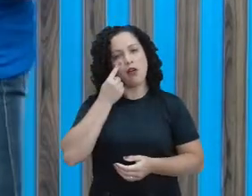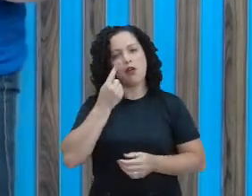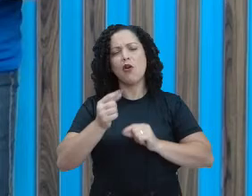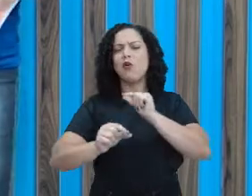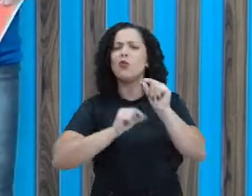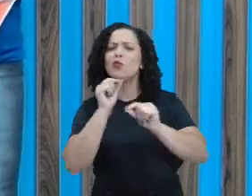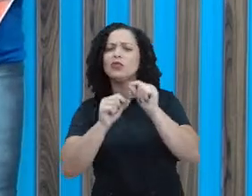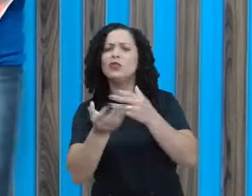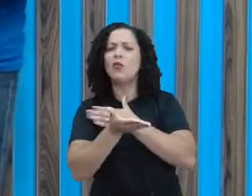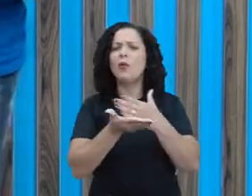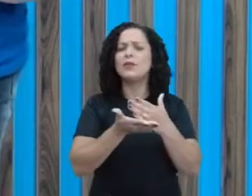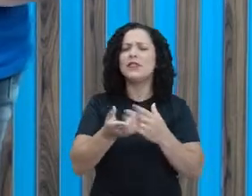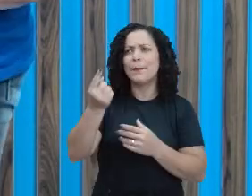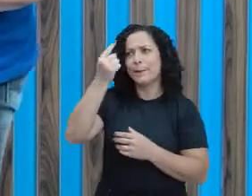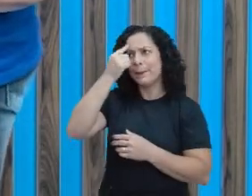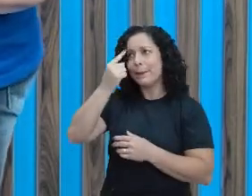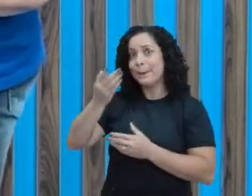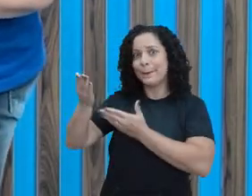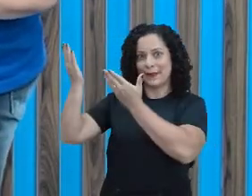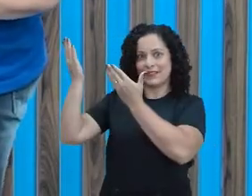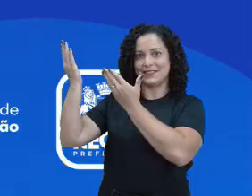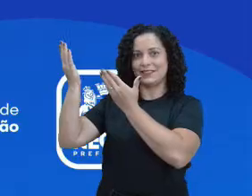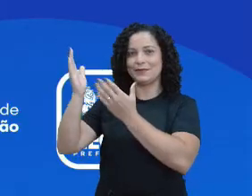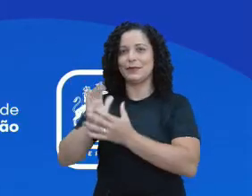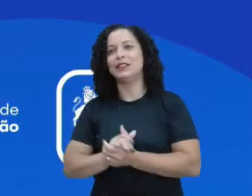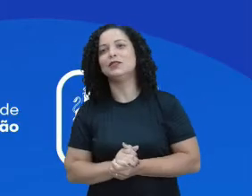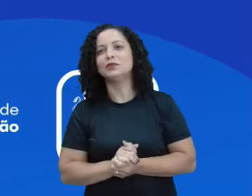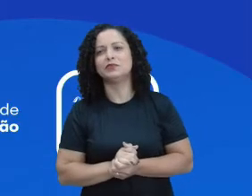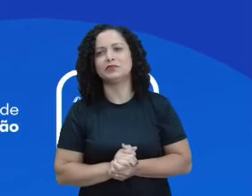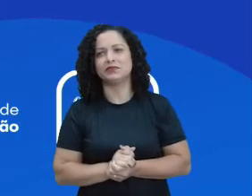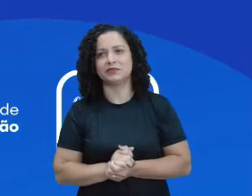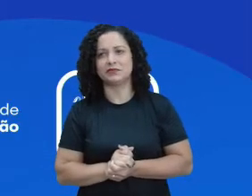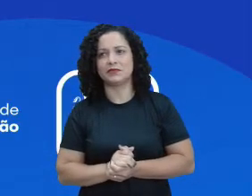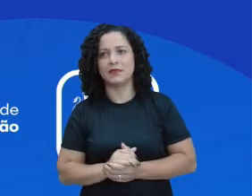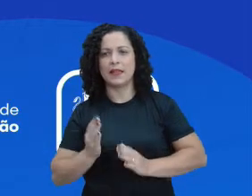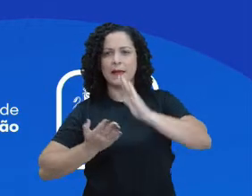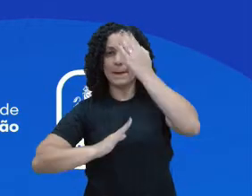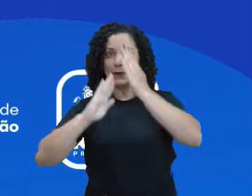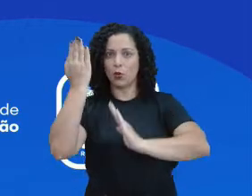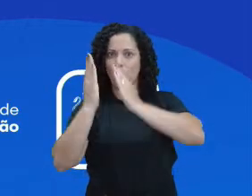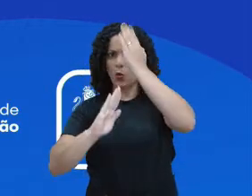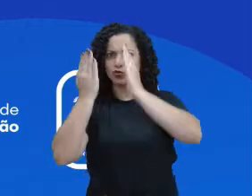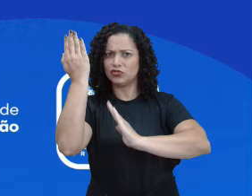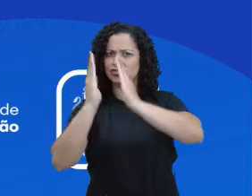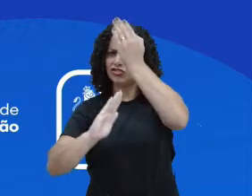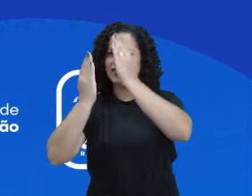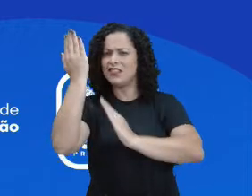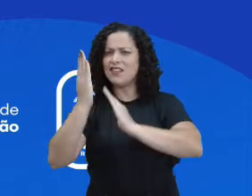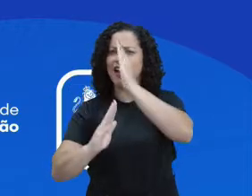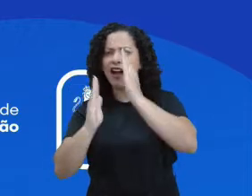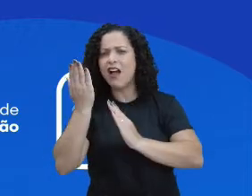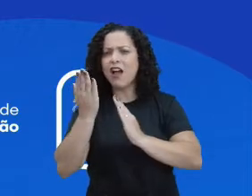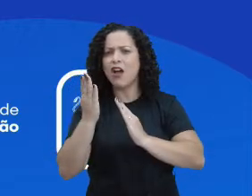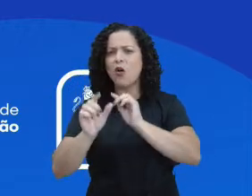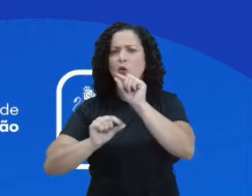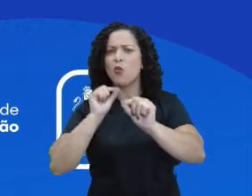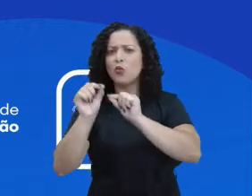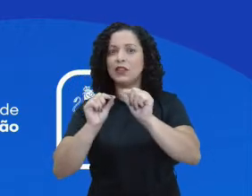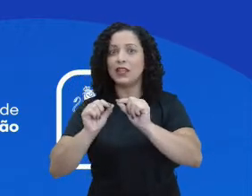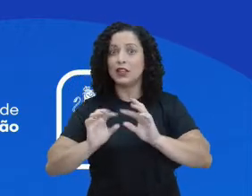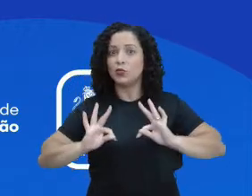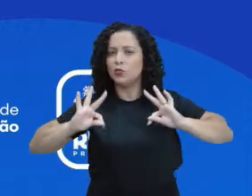vamos refletir sobre esse pensamento aí, né? Nada na biologia faz sentido, exceto à luz